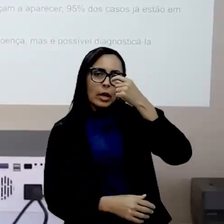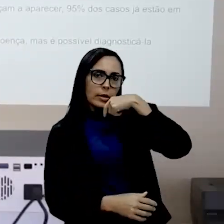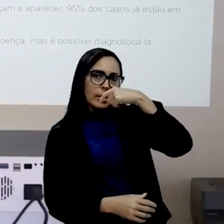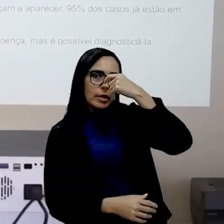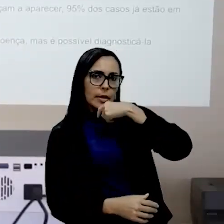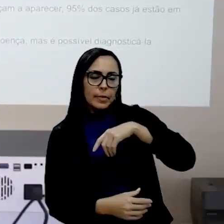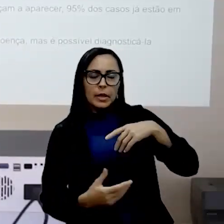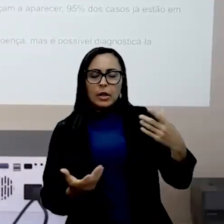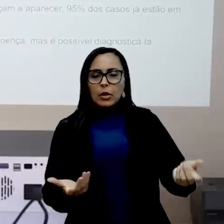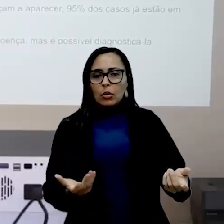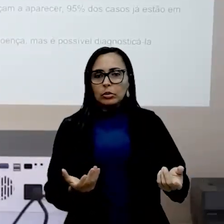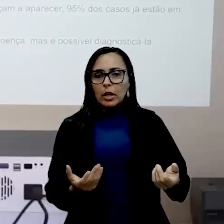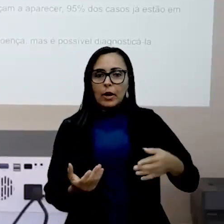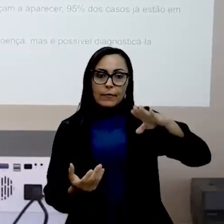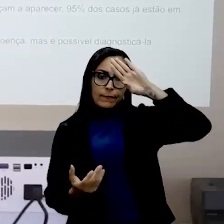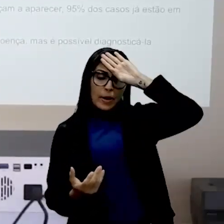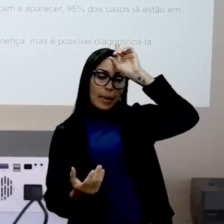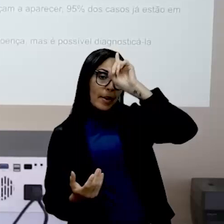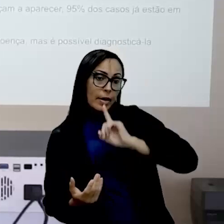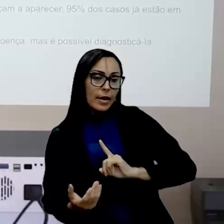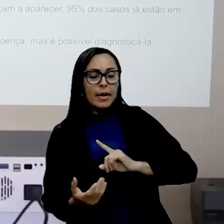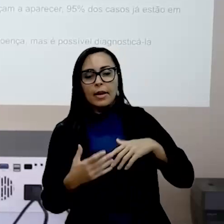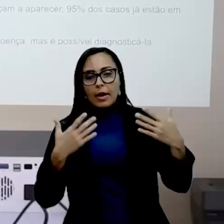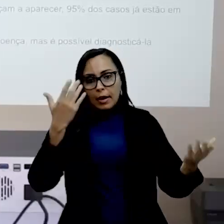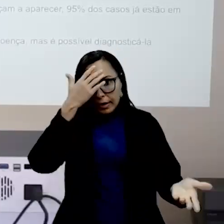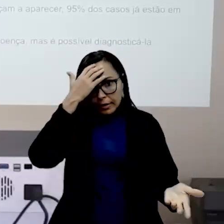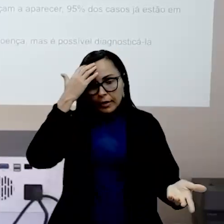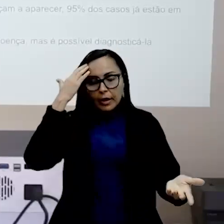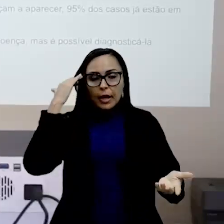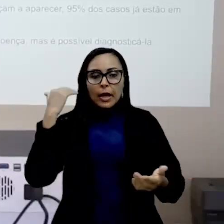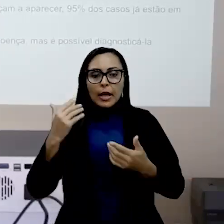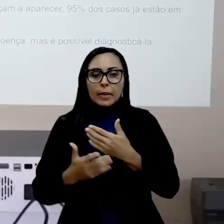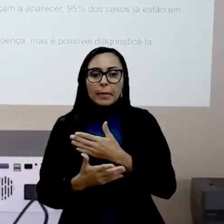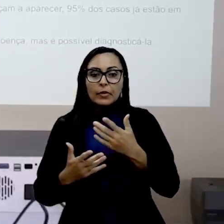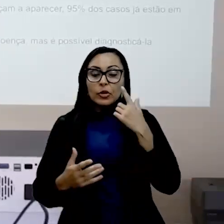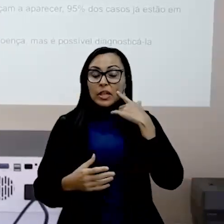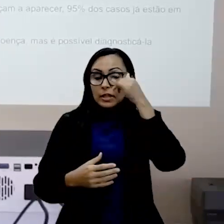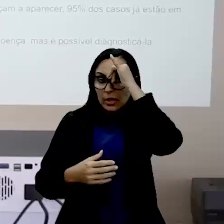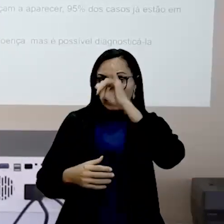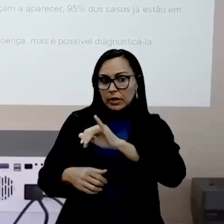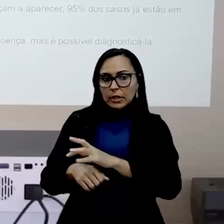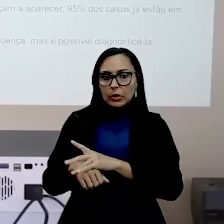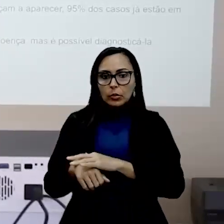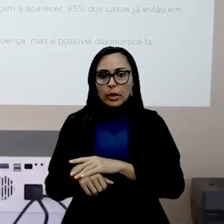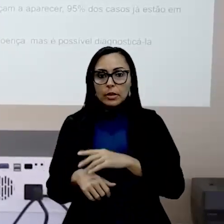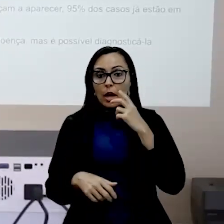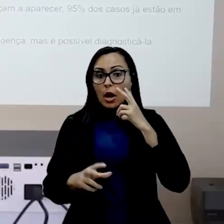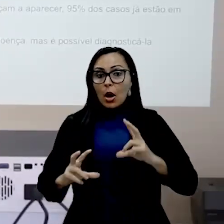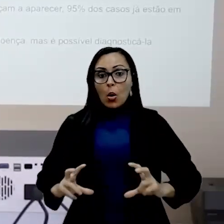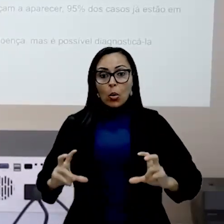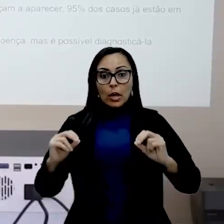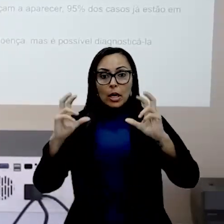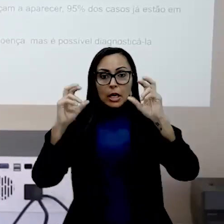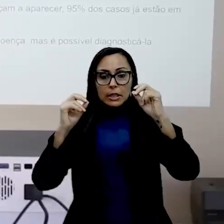tétano. Você previne que aquele paciente vai ter a doença. Câncer de próstata, câncer de mama, câncer de tireoide, não